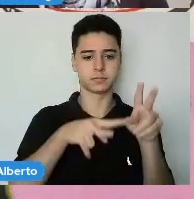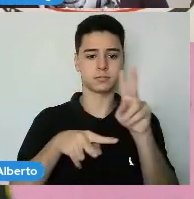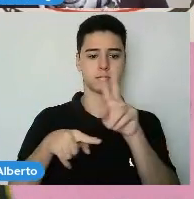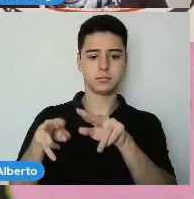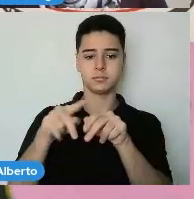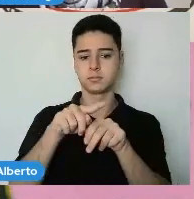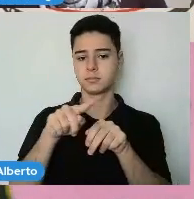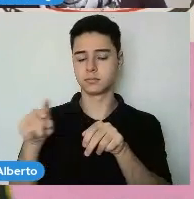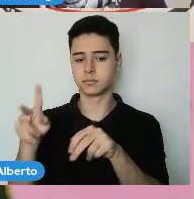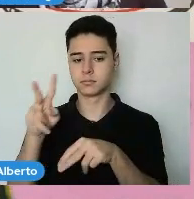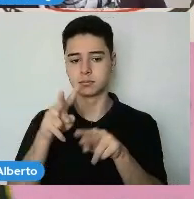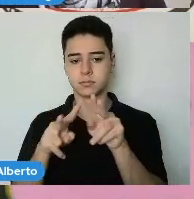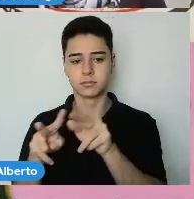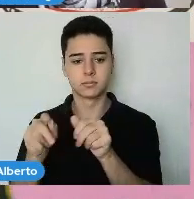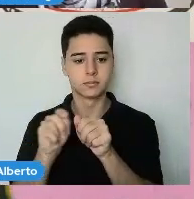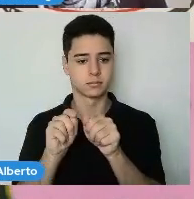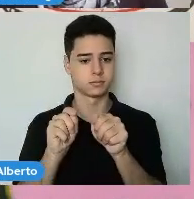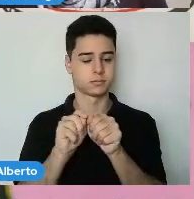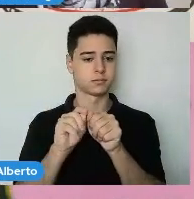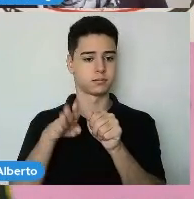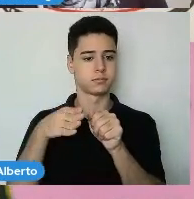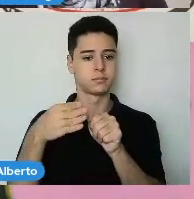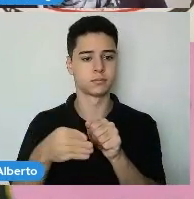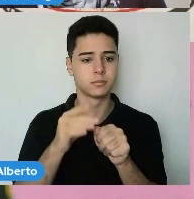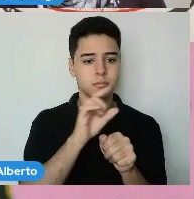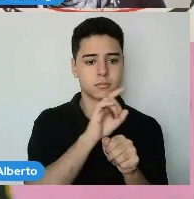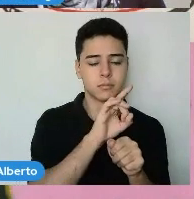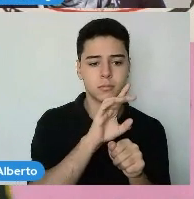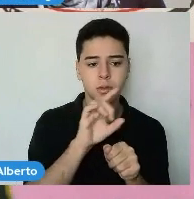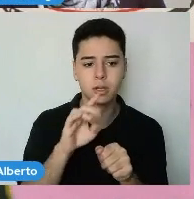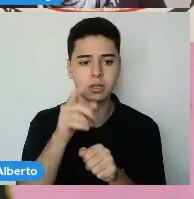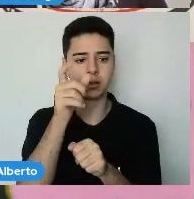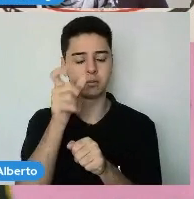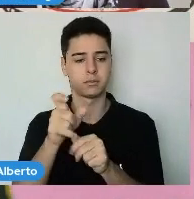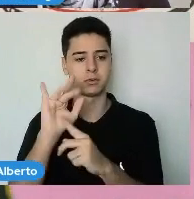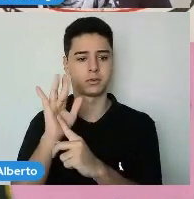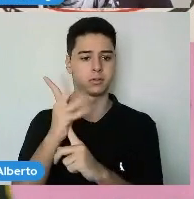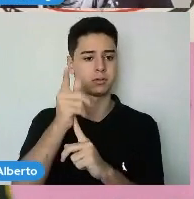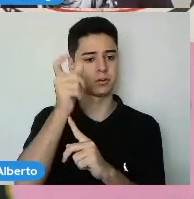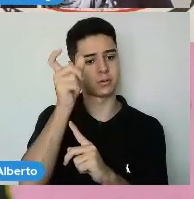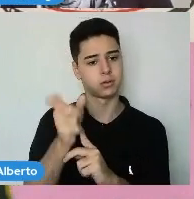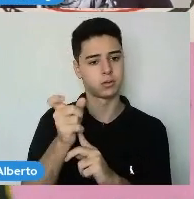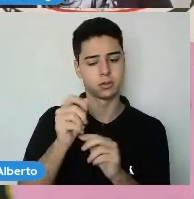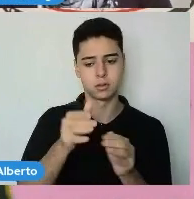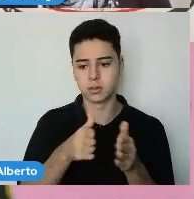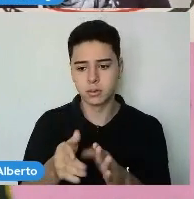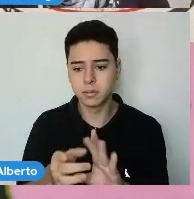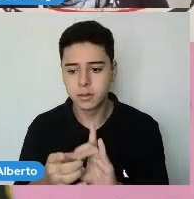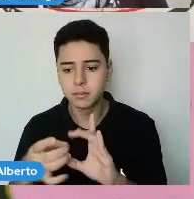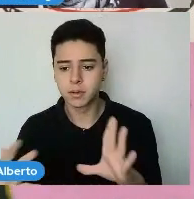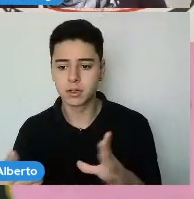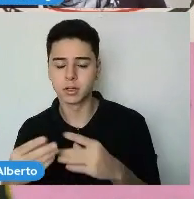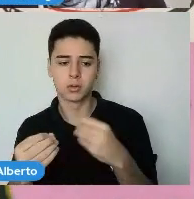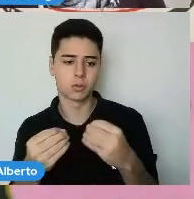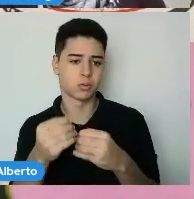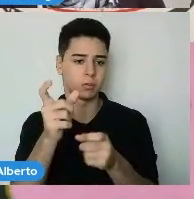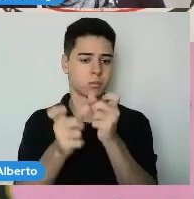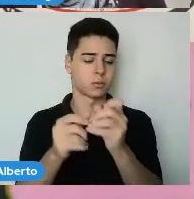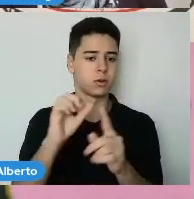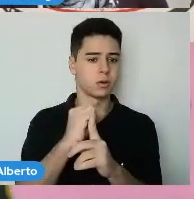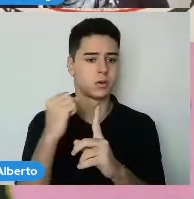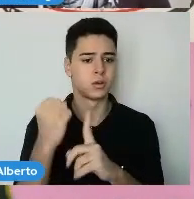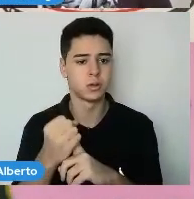aí se chama Cada Pessoa um Artista, no caminho para a liberdade da forma do organismo social. É